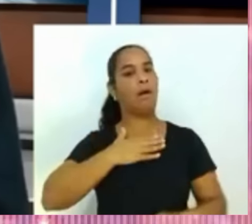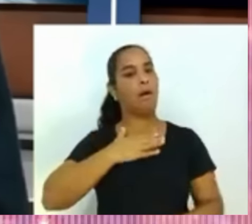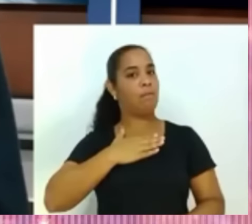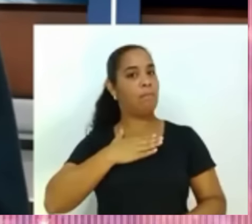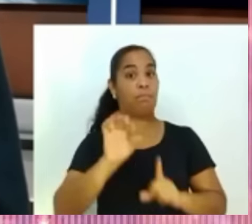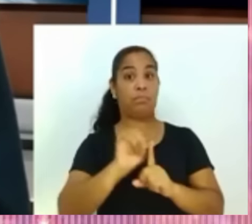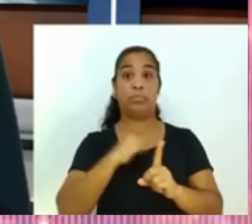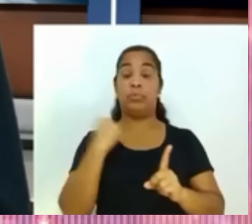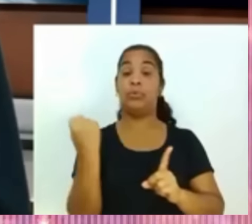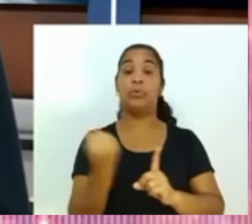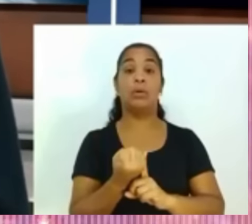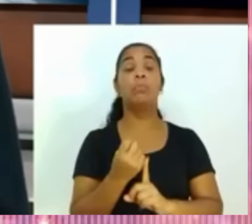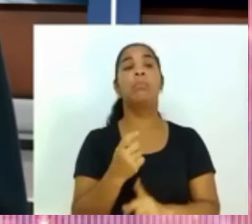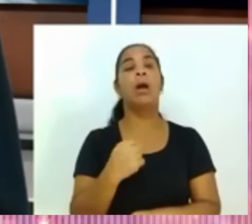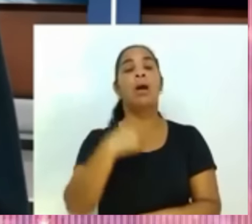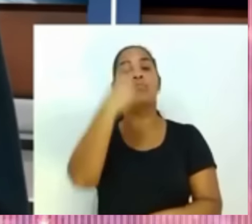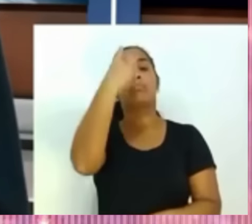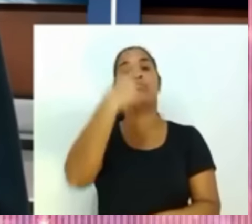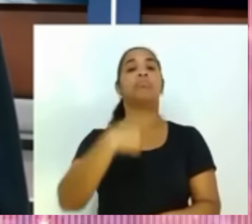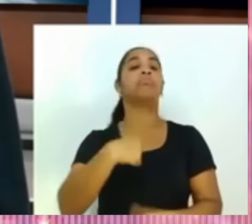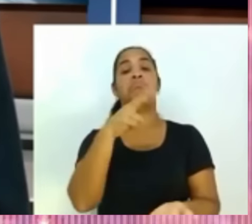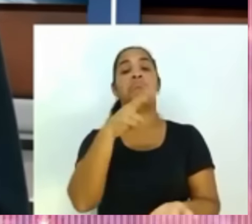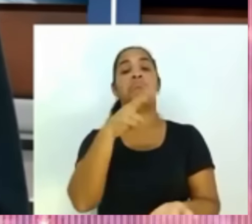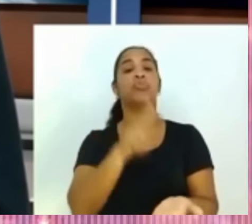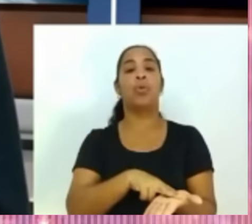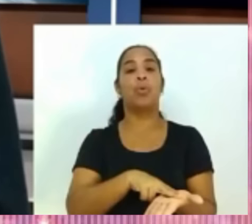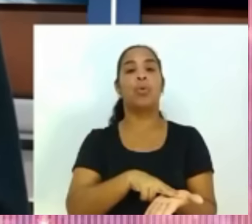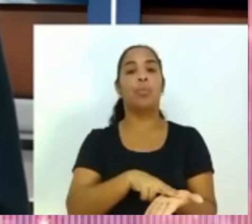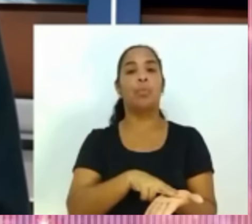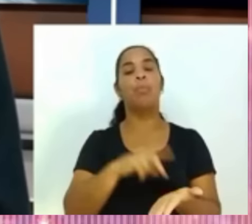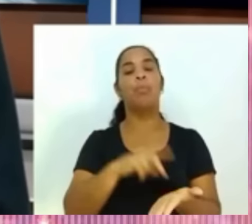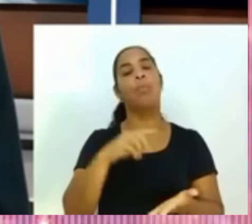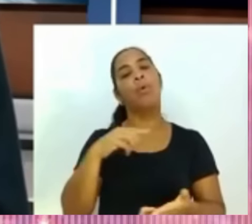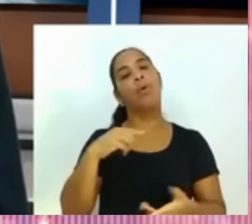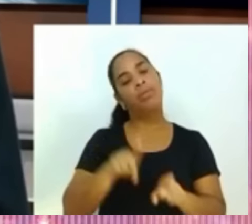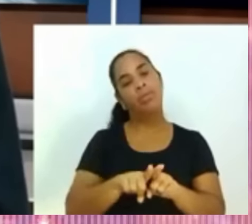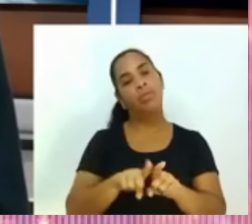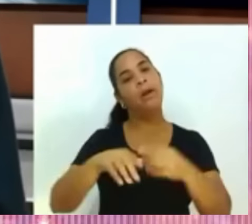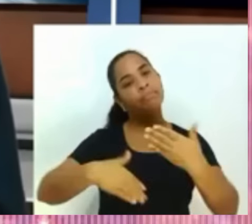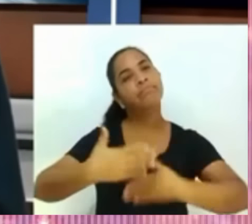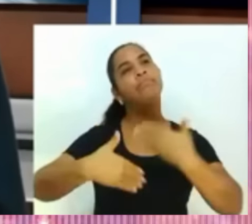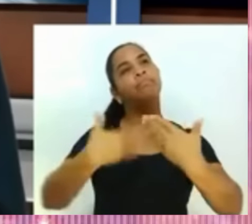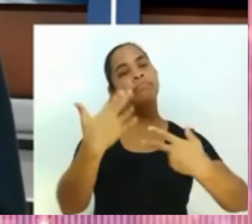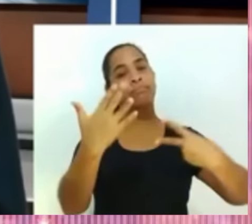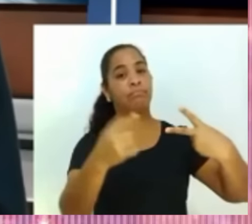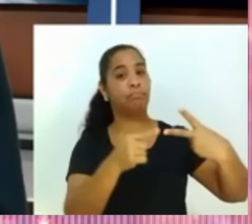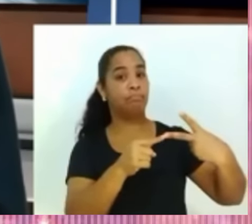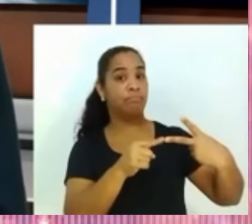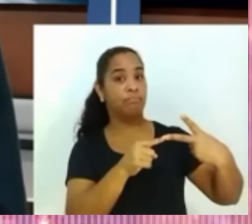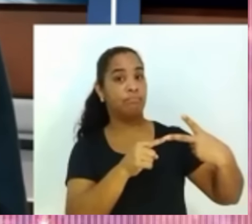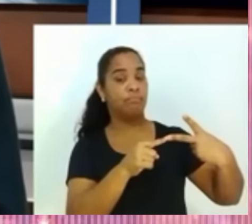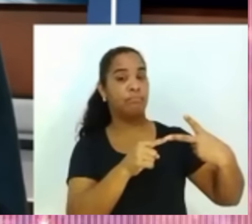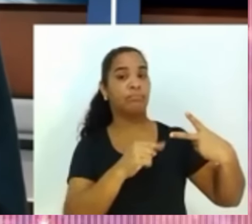que somos e tudo aquilo que vai gerar a segunda condição que é